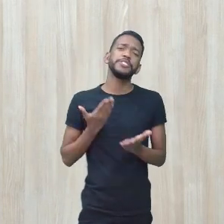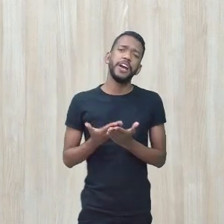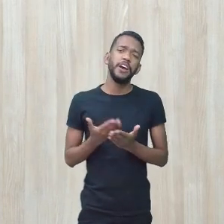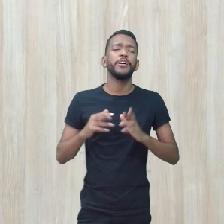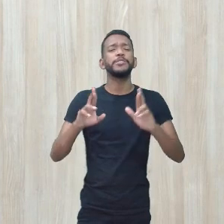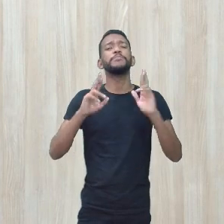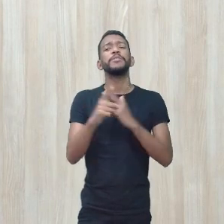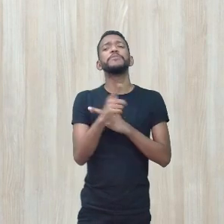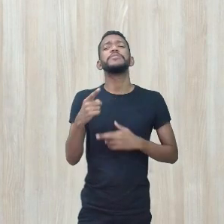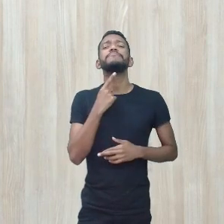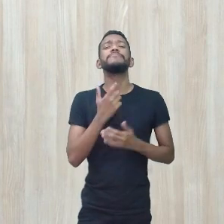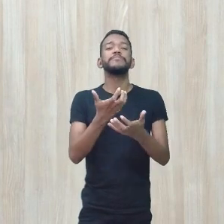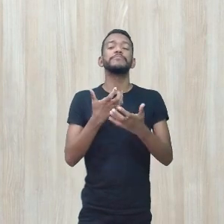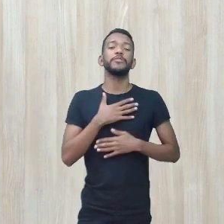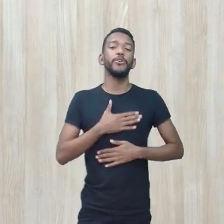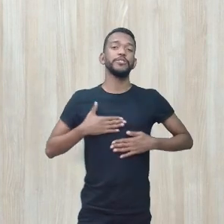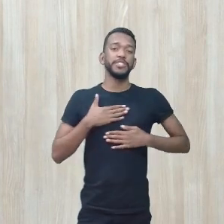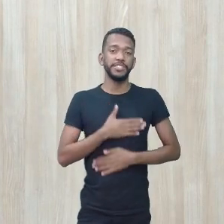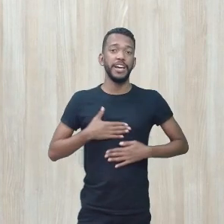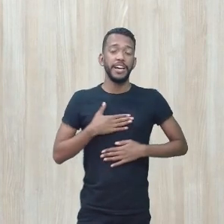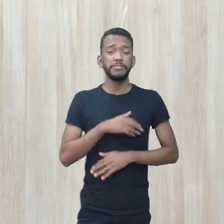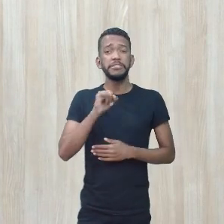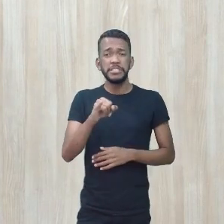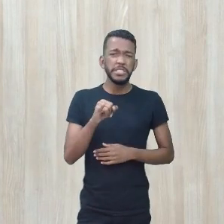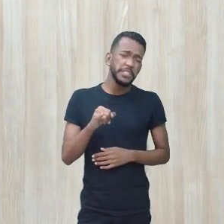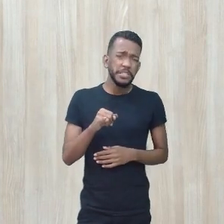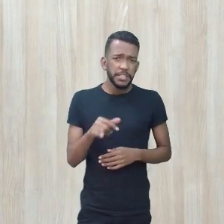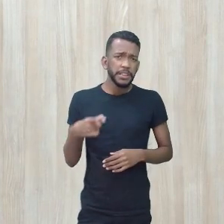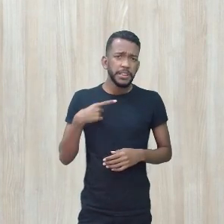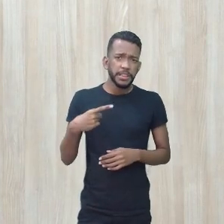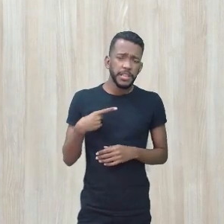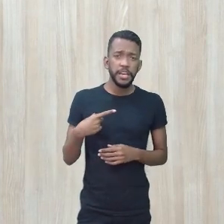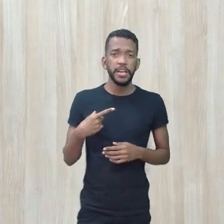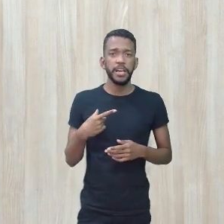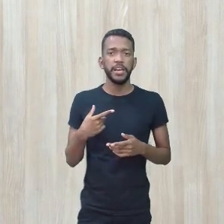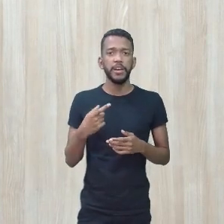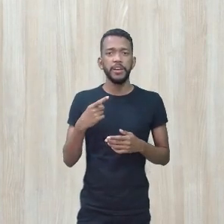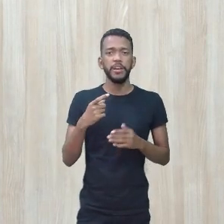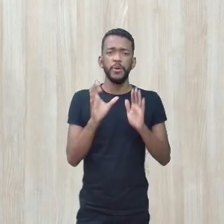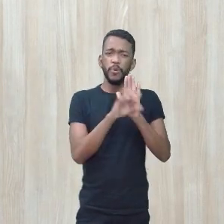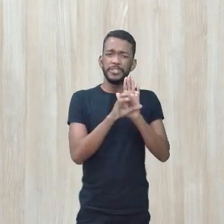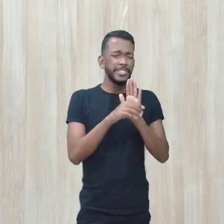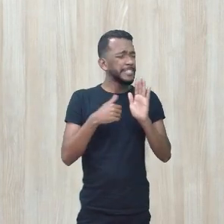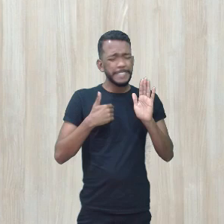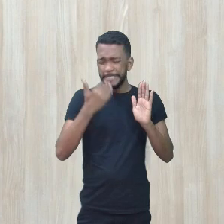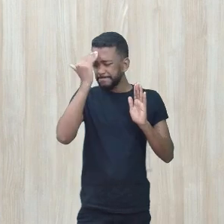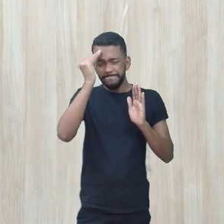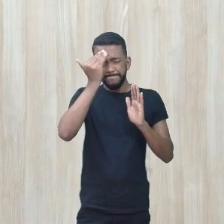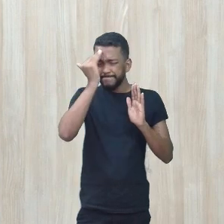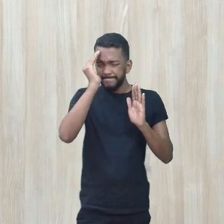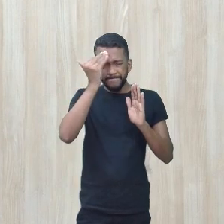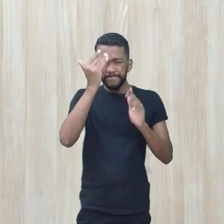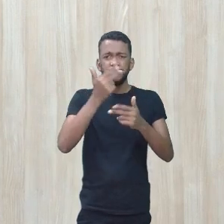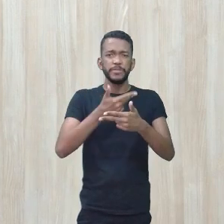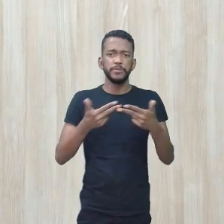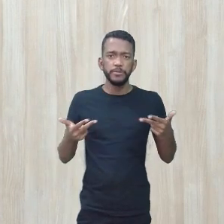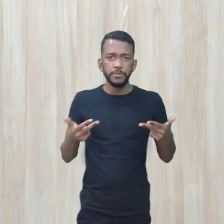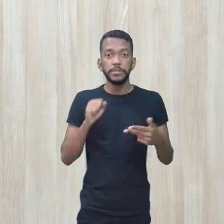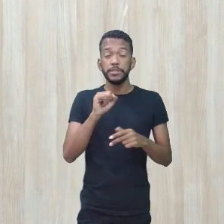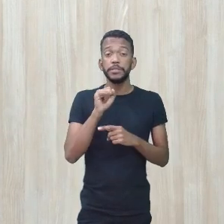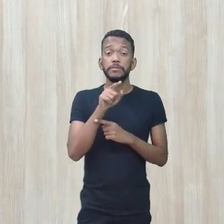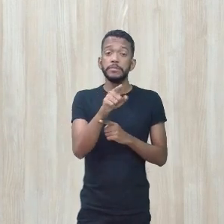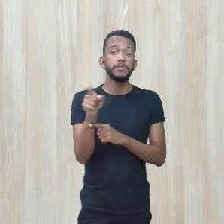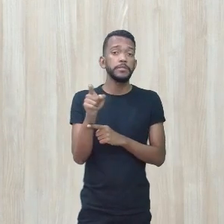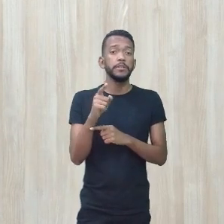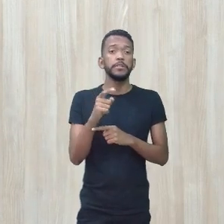tenham gostado. E assim, se ficou algum conceito que você não conseguiu compreender, se ficou